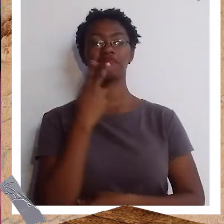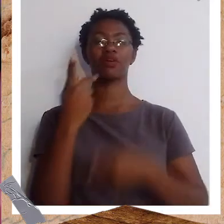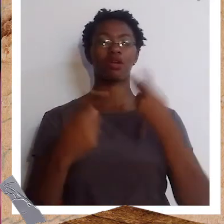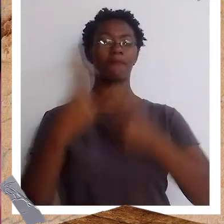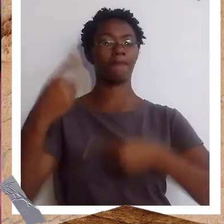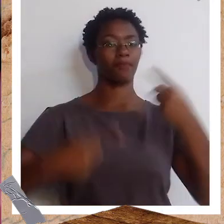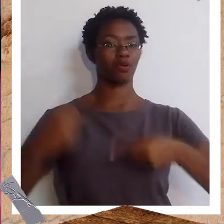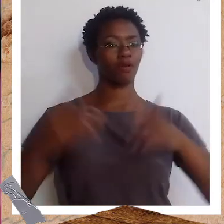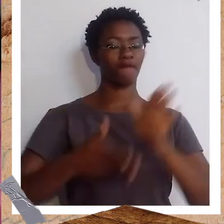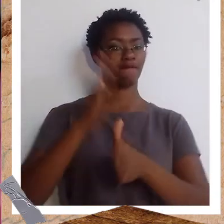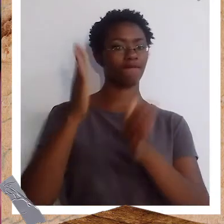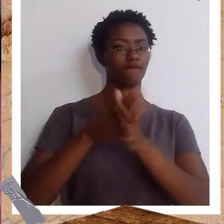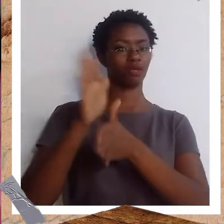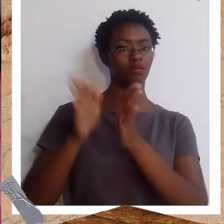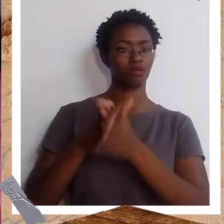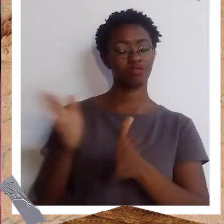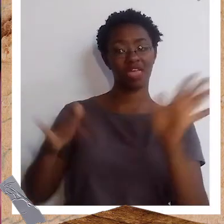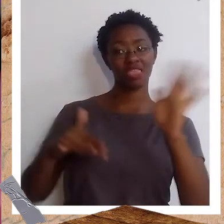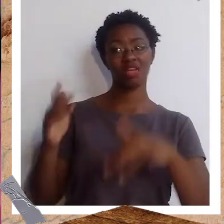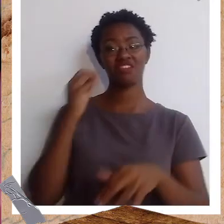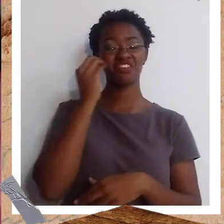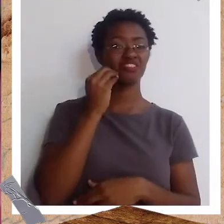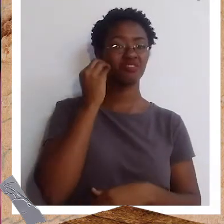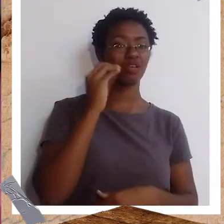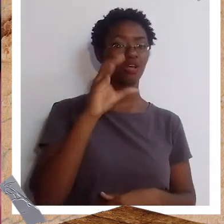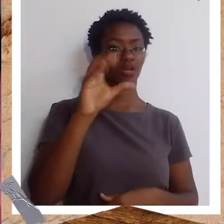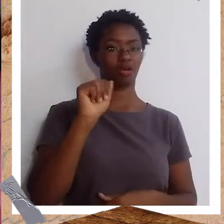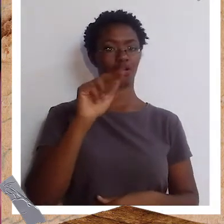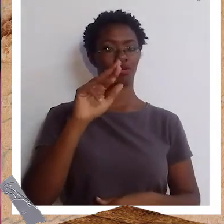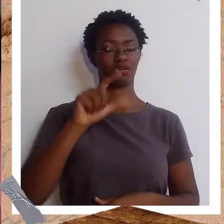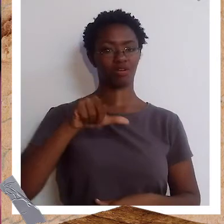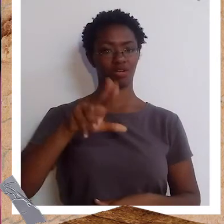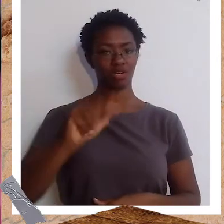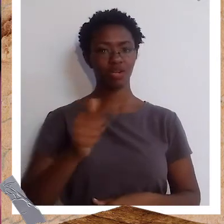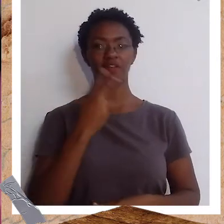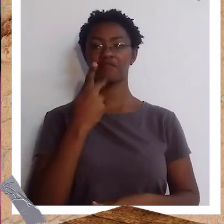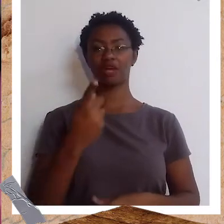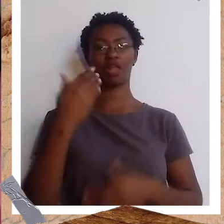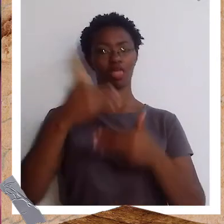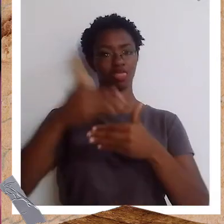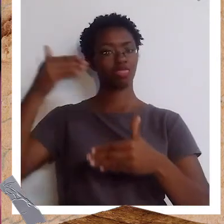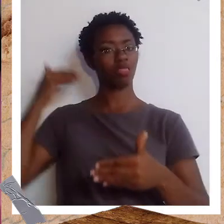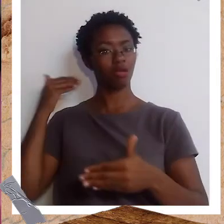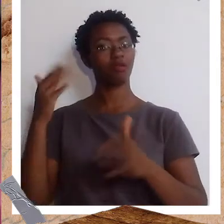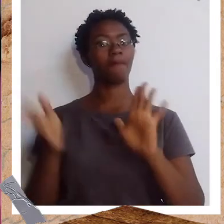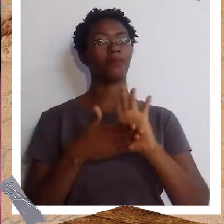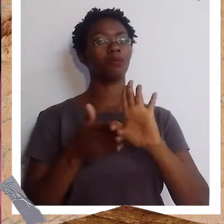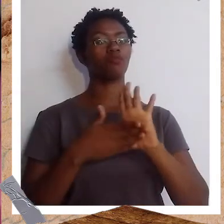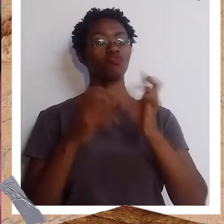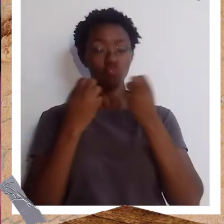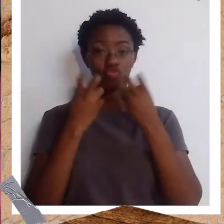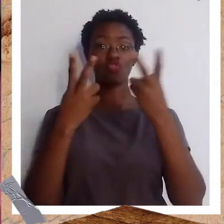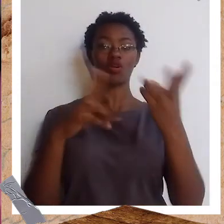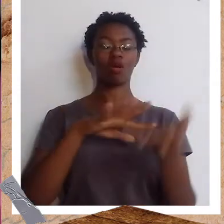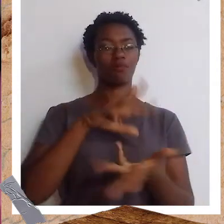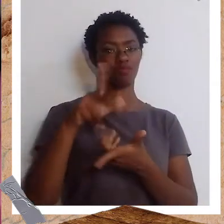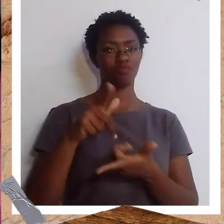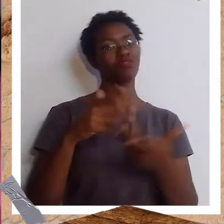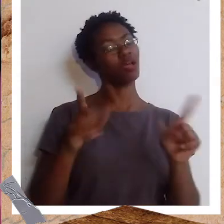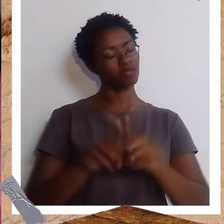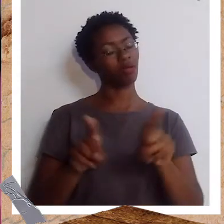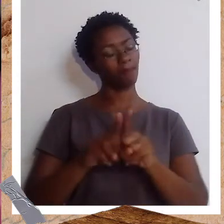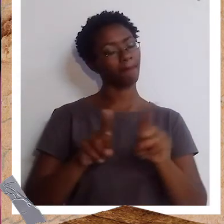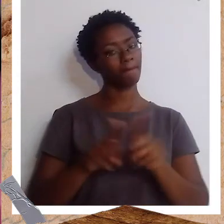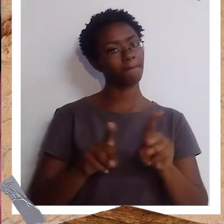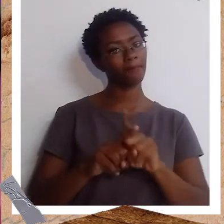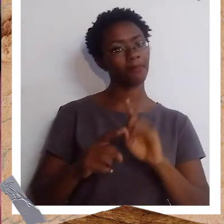das viagens. Então, trazer essa experiência de Carolina, quando eu mencionava anteriormente, né, uma mulher que se propõe a olhar o mundo, ela também viajou e se propôs,